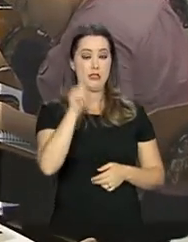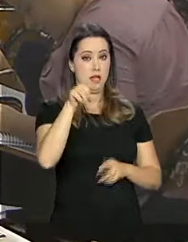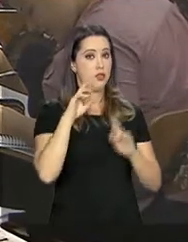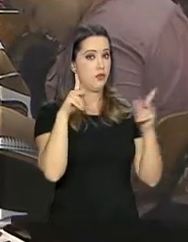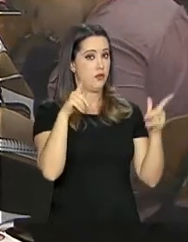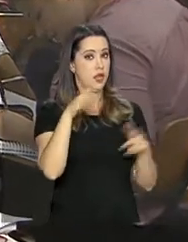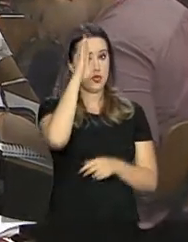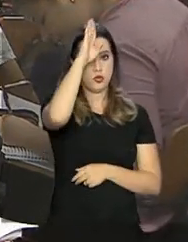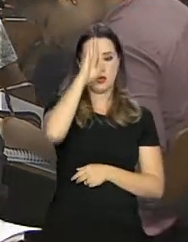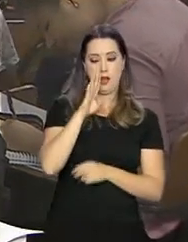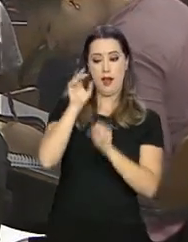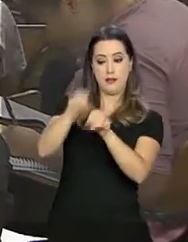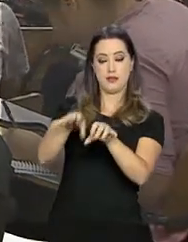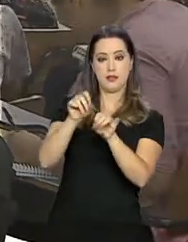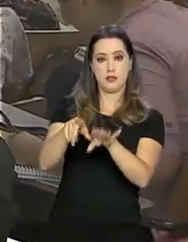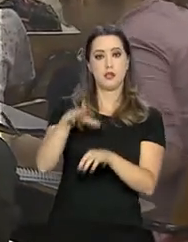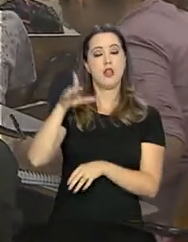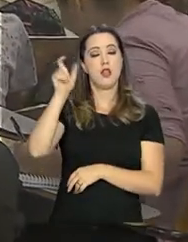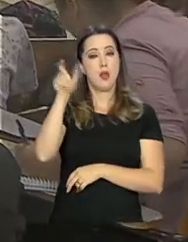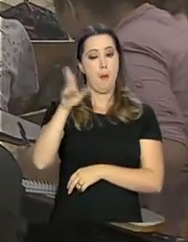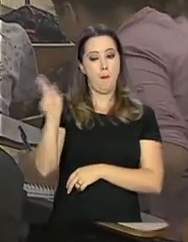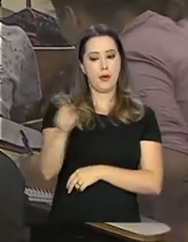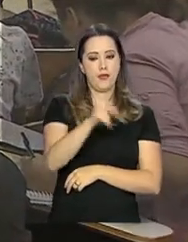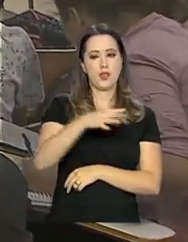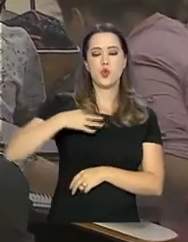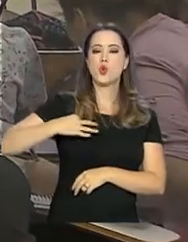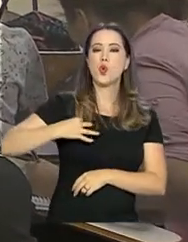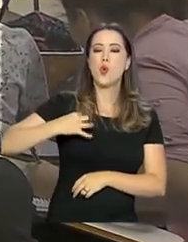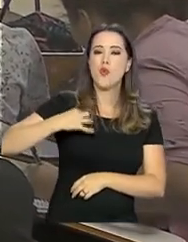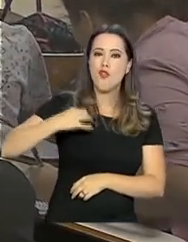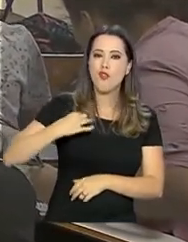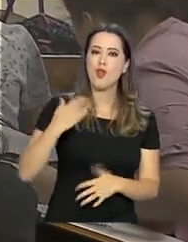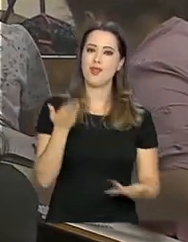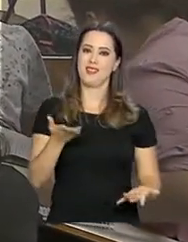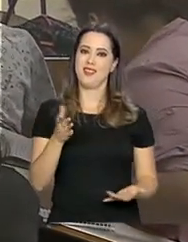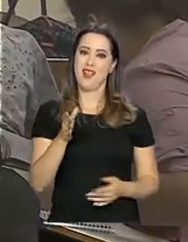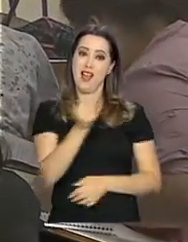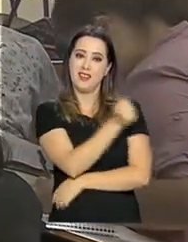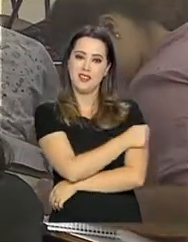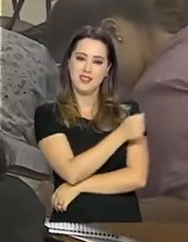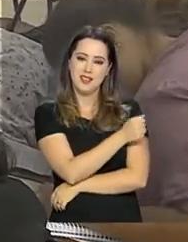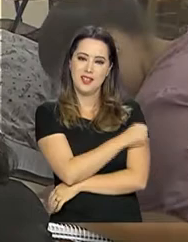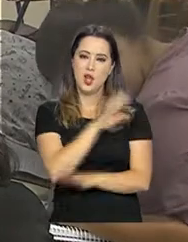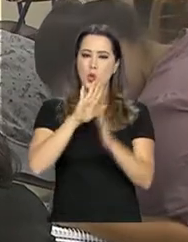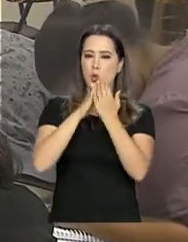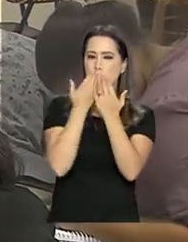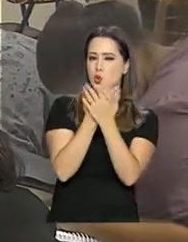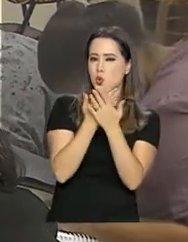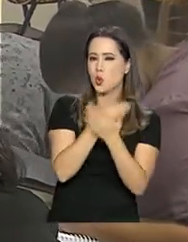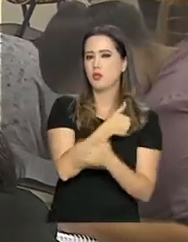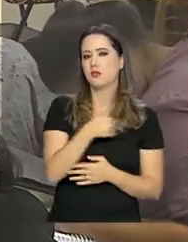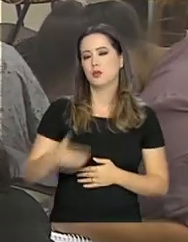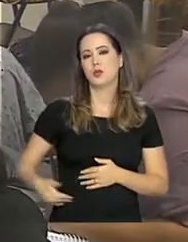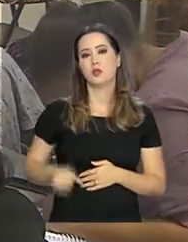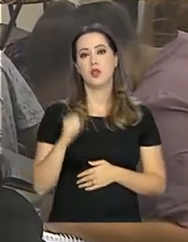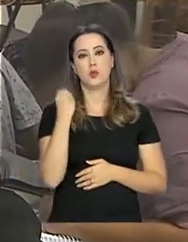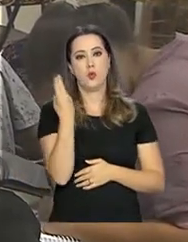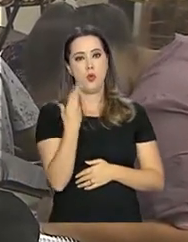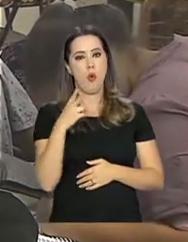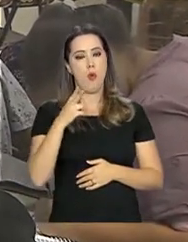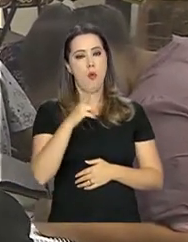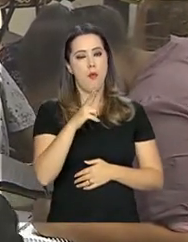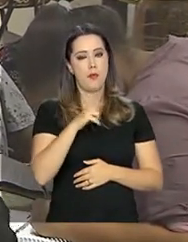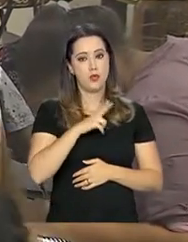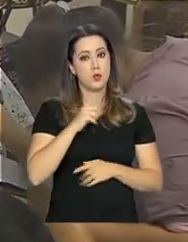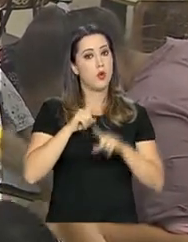com professores voluntários e alunos da rede pública de ensino ou com bolsa integral no ensino privado.